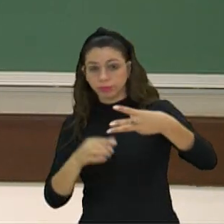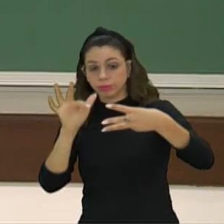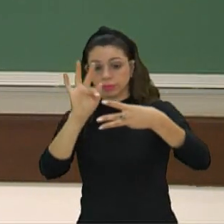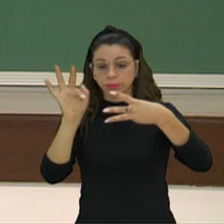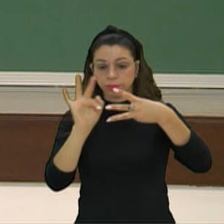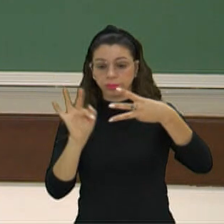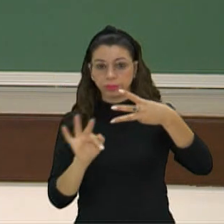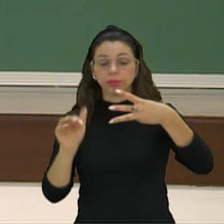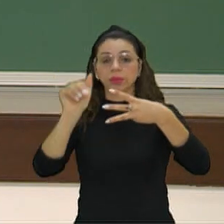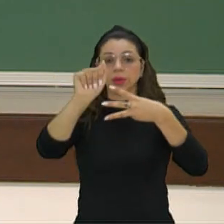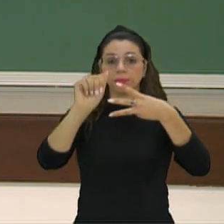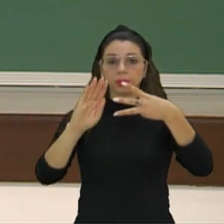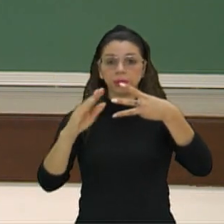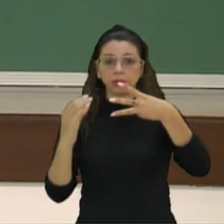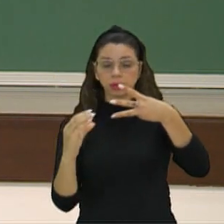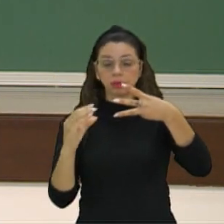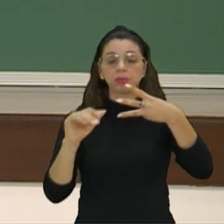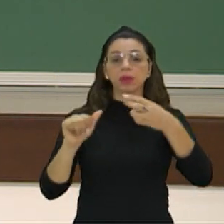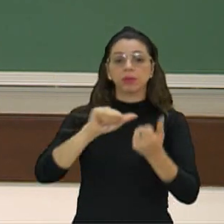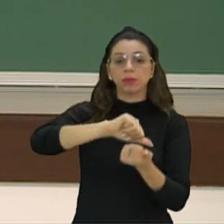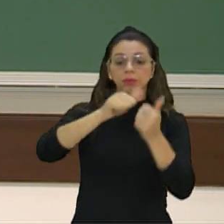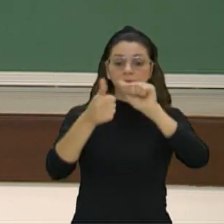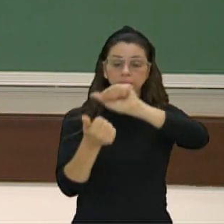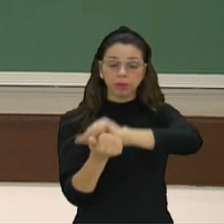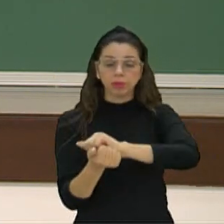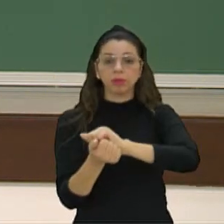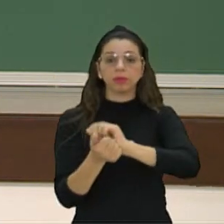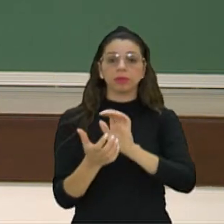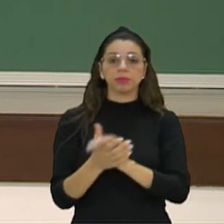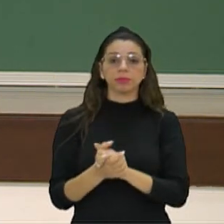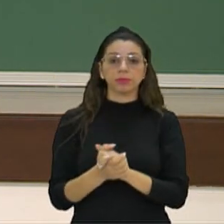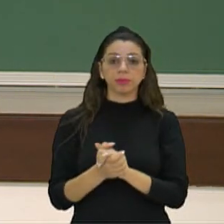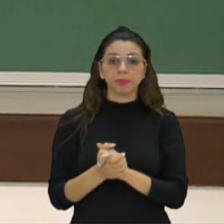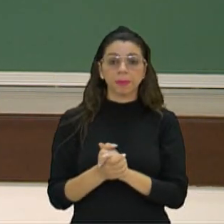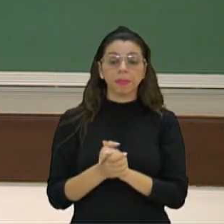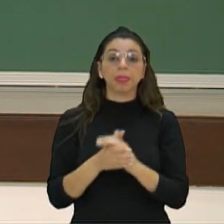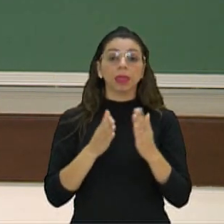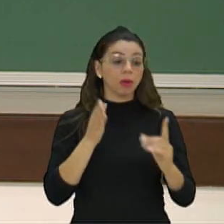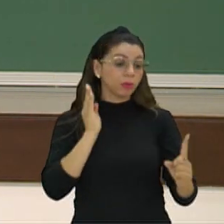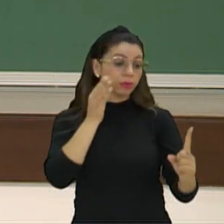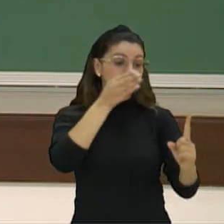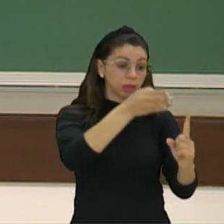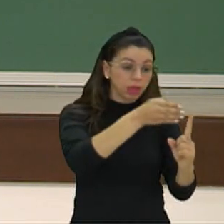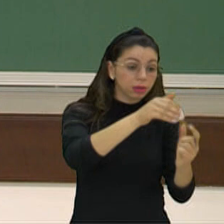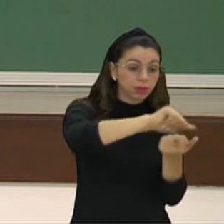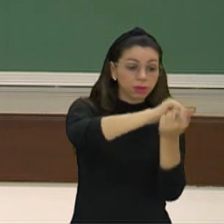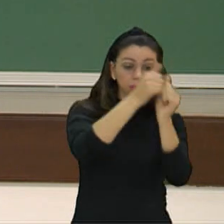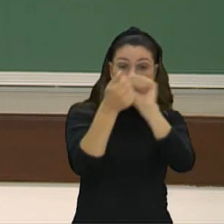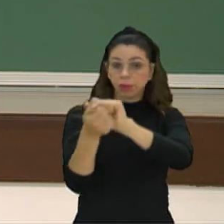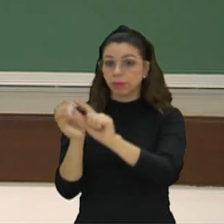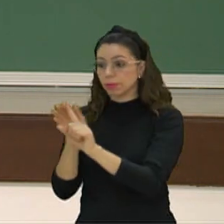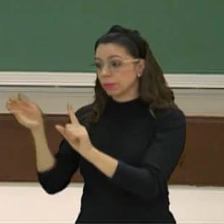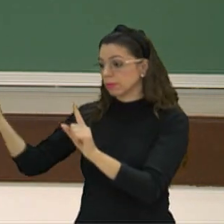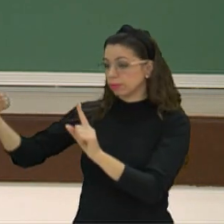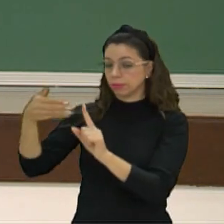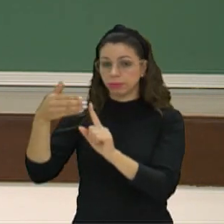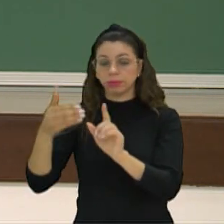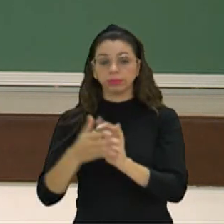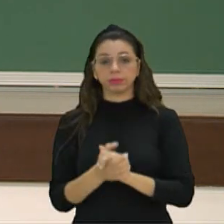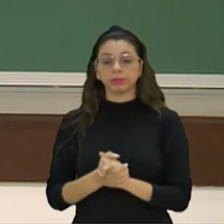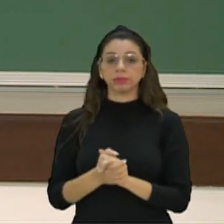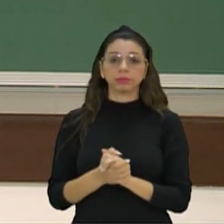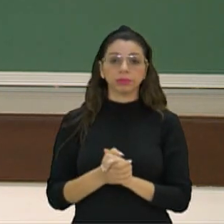B e C para que vocês transformem para o discurso indireto. Observem,